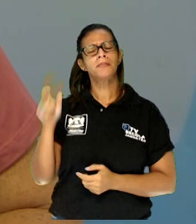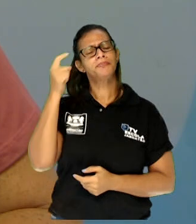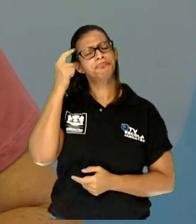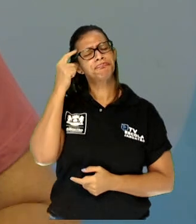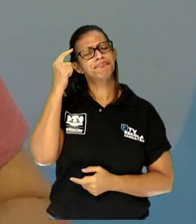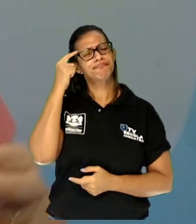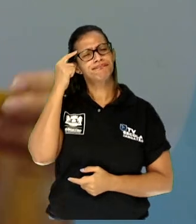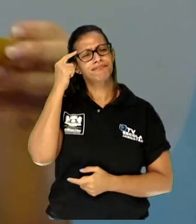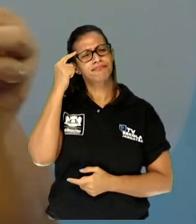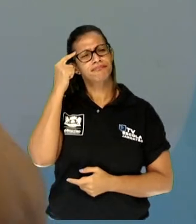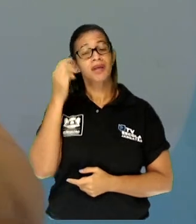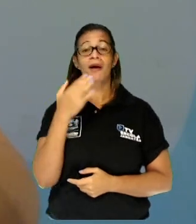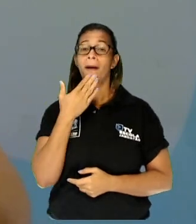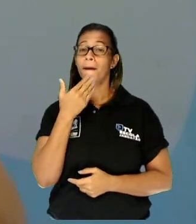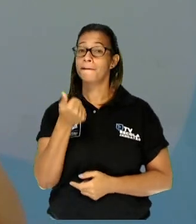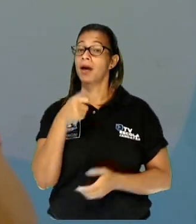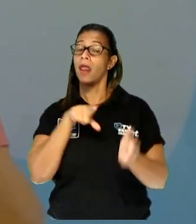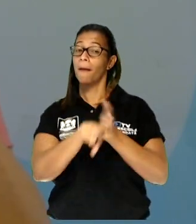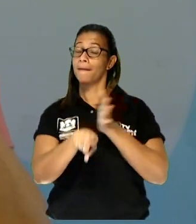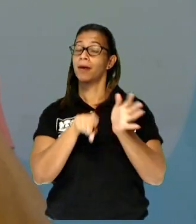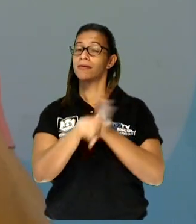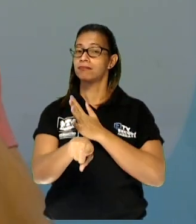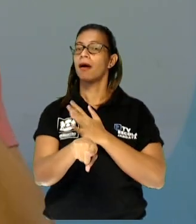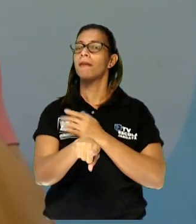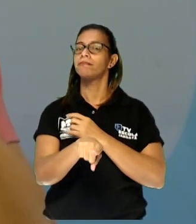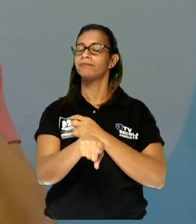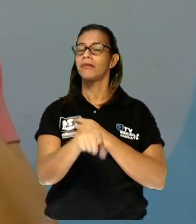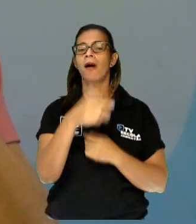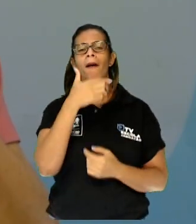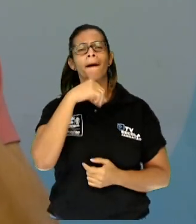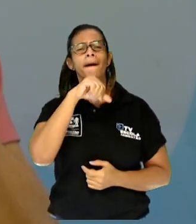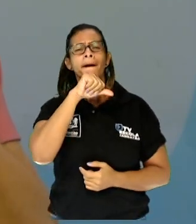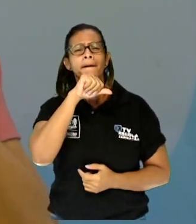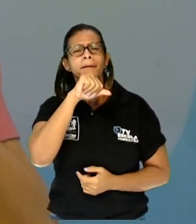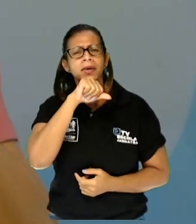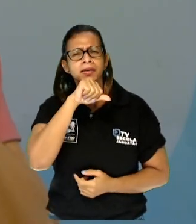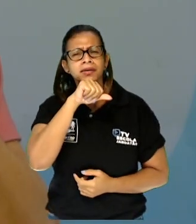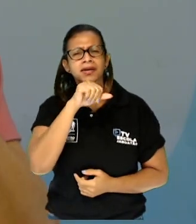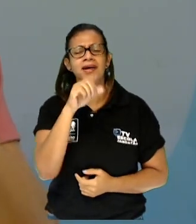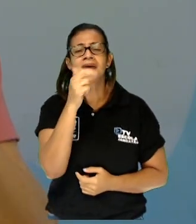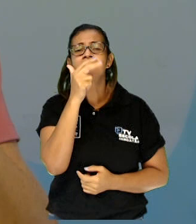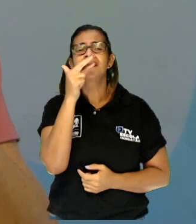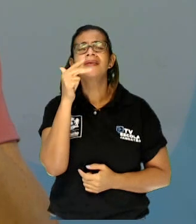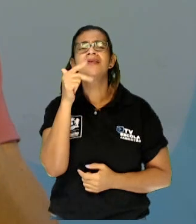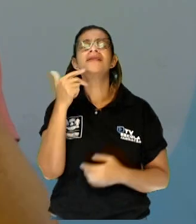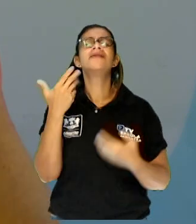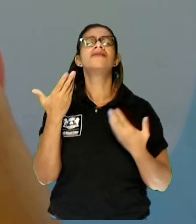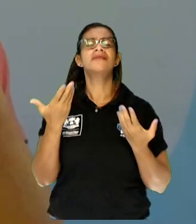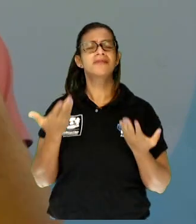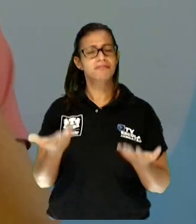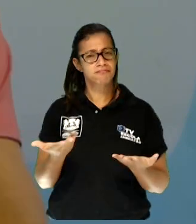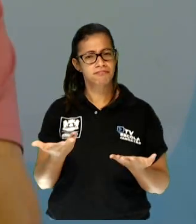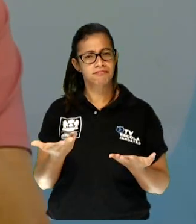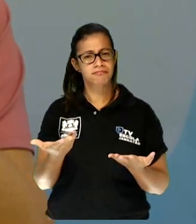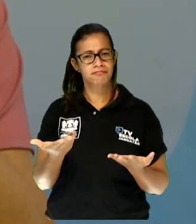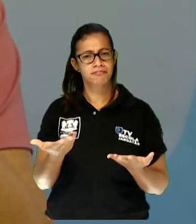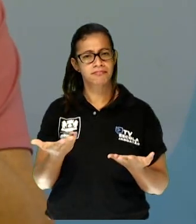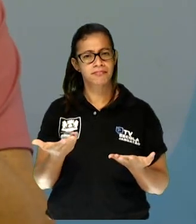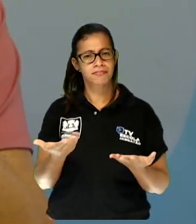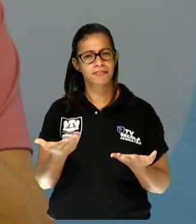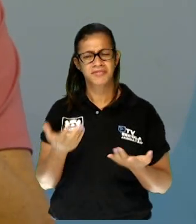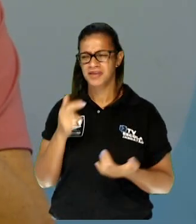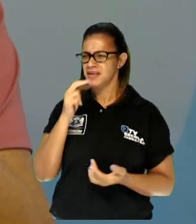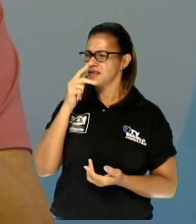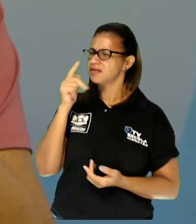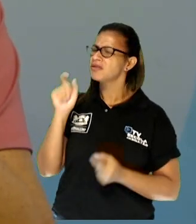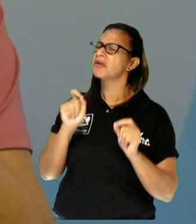para minha mãe eu perguntar. E ela perguntou: Mãe, que cheiro é esse? E a mãe perguntou: Que cheiro é esse que